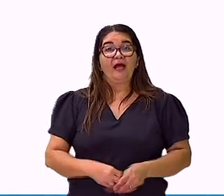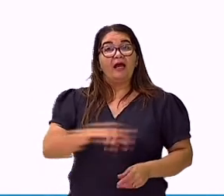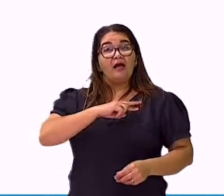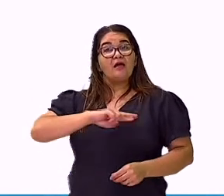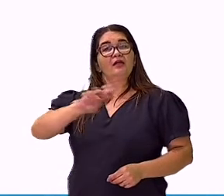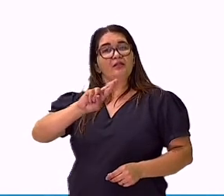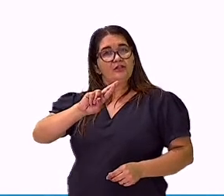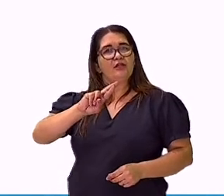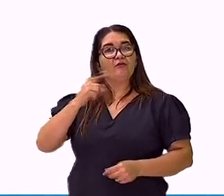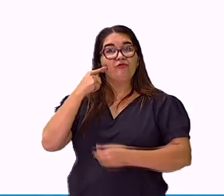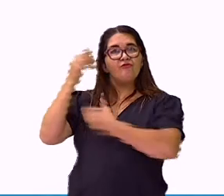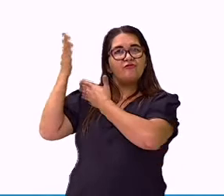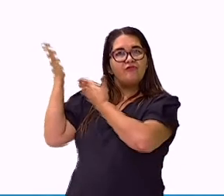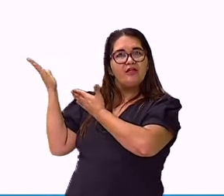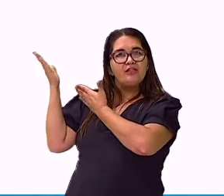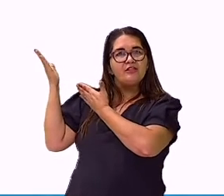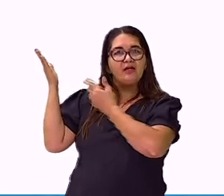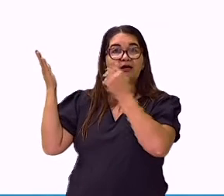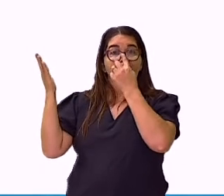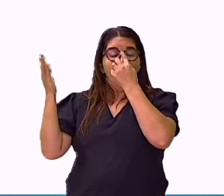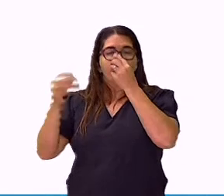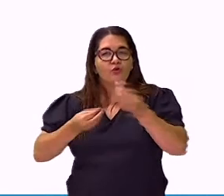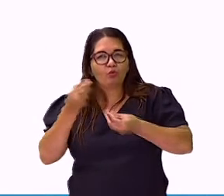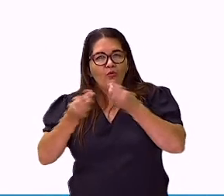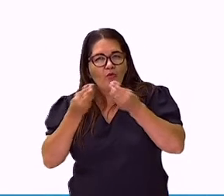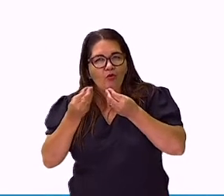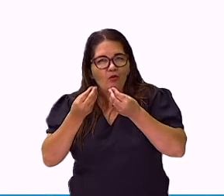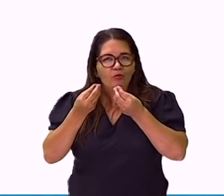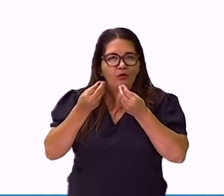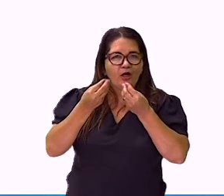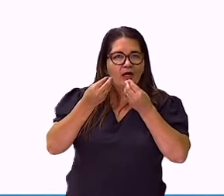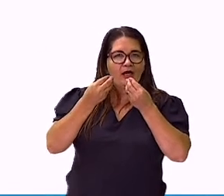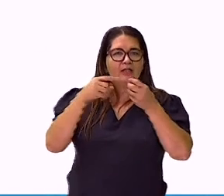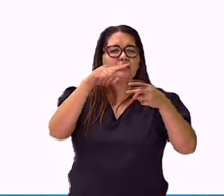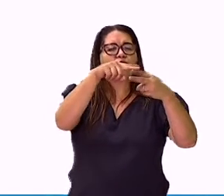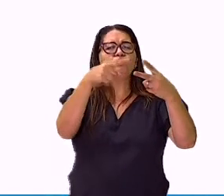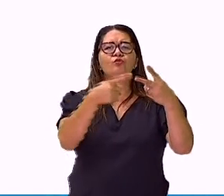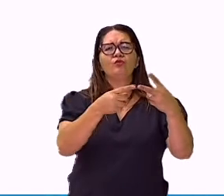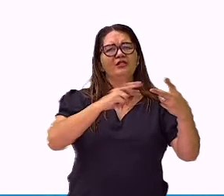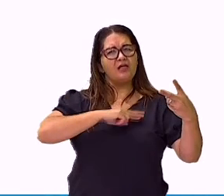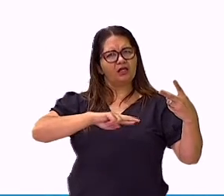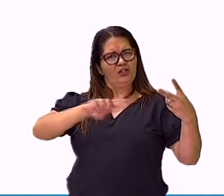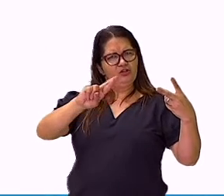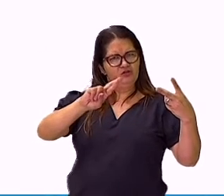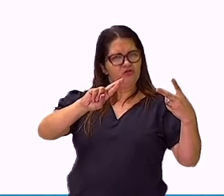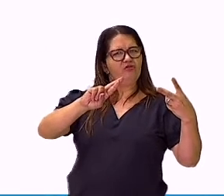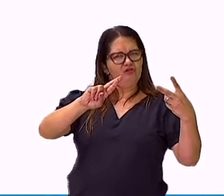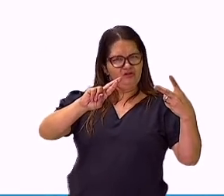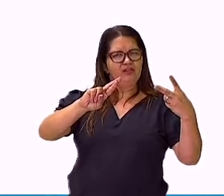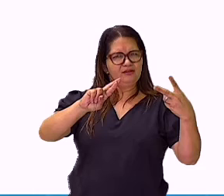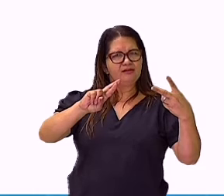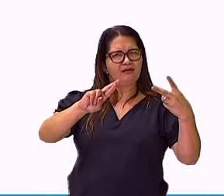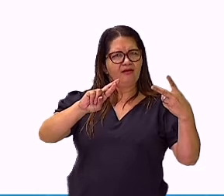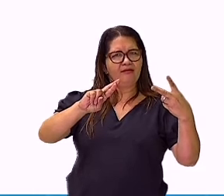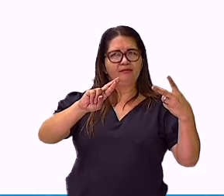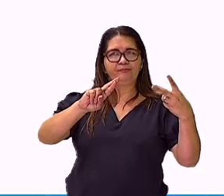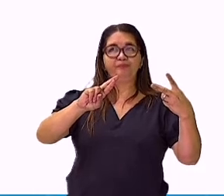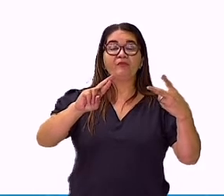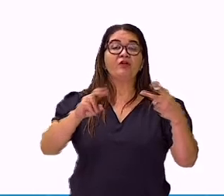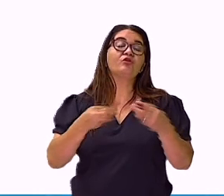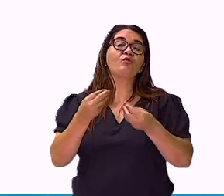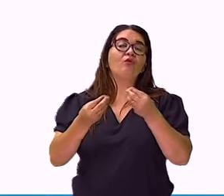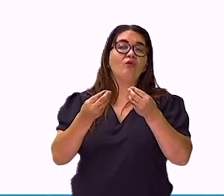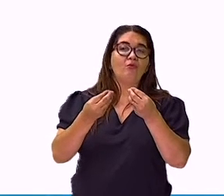o madeísmo. O nome dessas duas religiões, ou dessas vertentes, é da